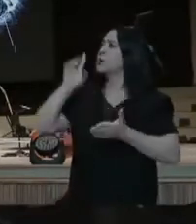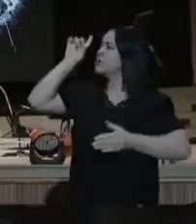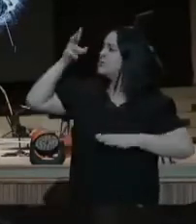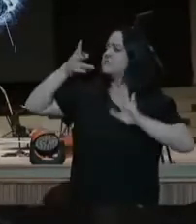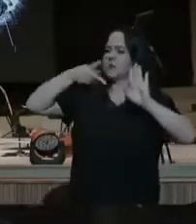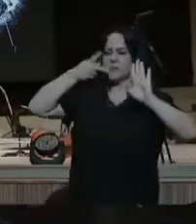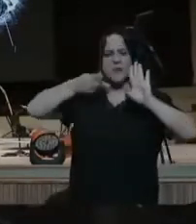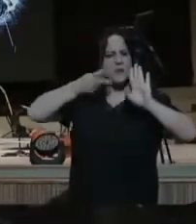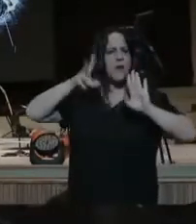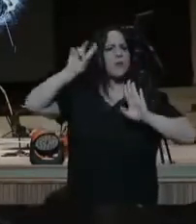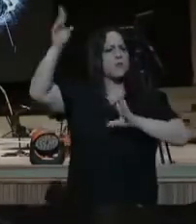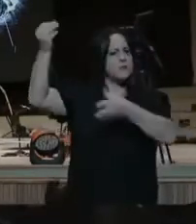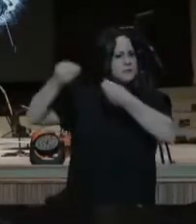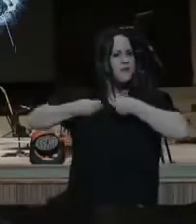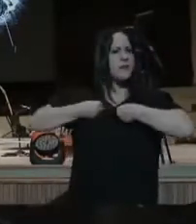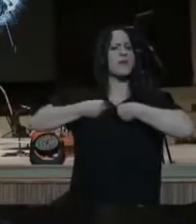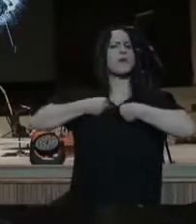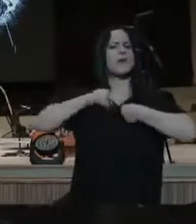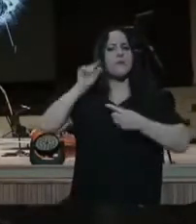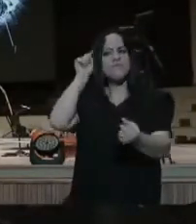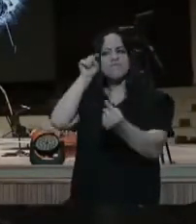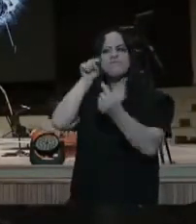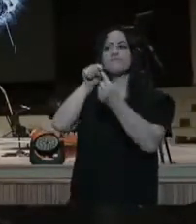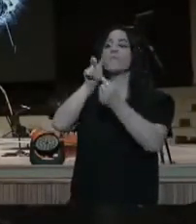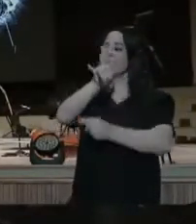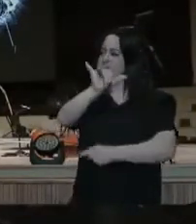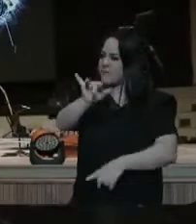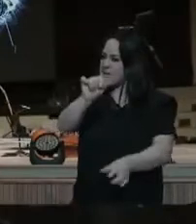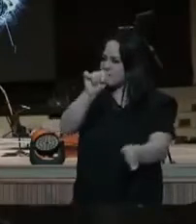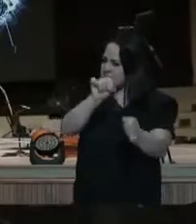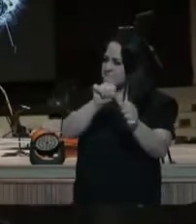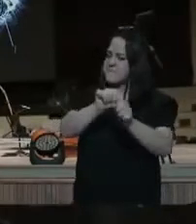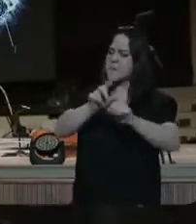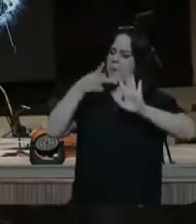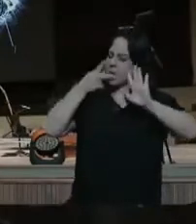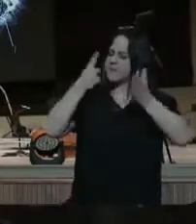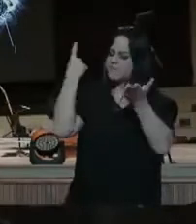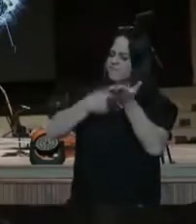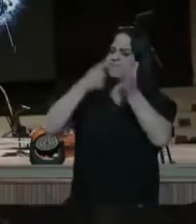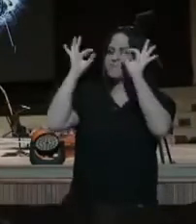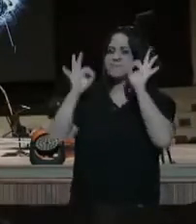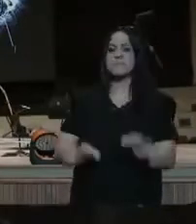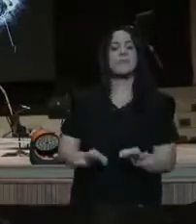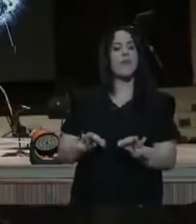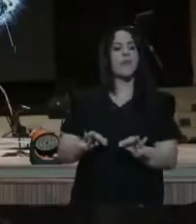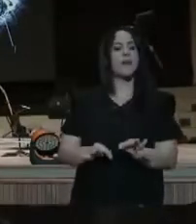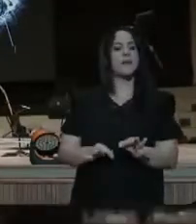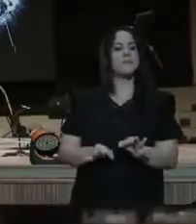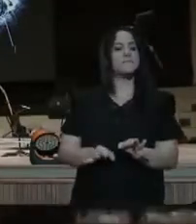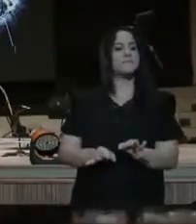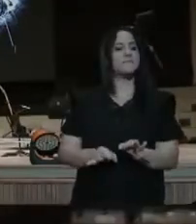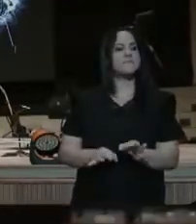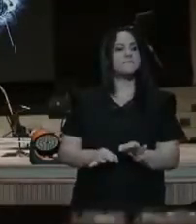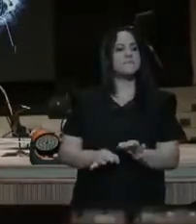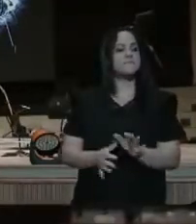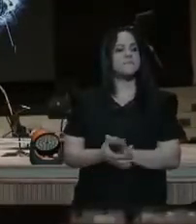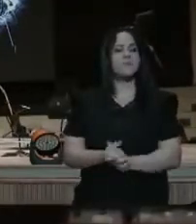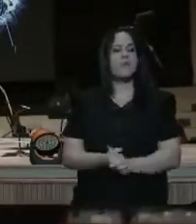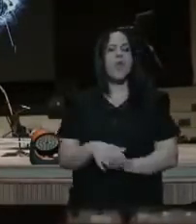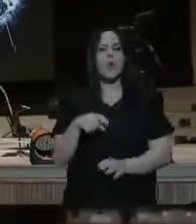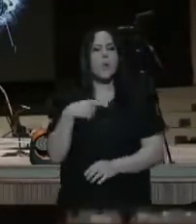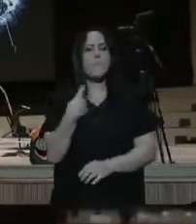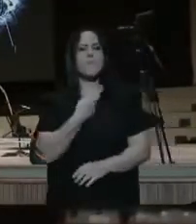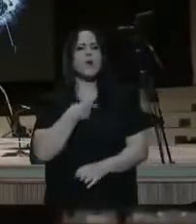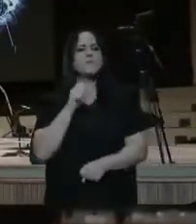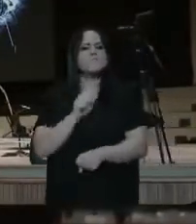o deus que deu à visão a de cumpri la vamos em frente a visão é chave de futuro a gente não pode